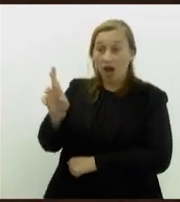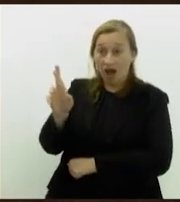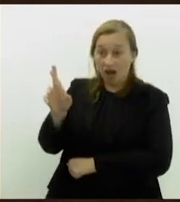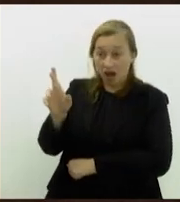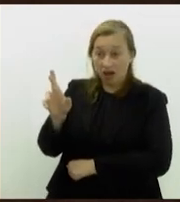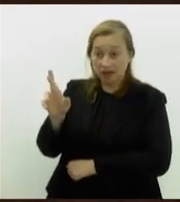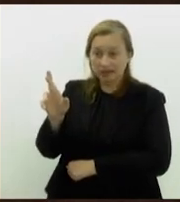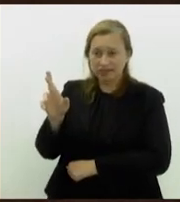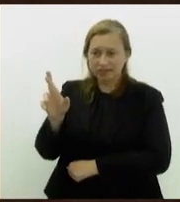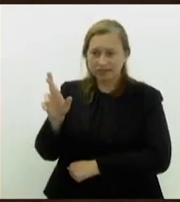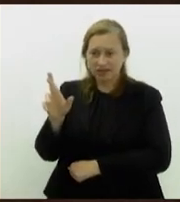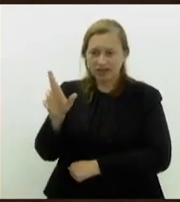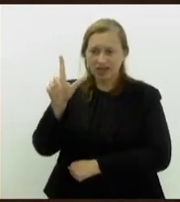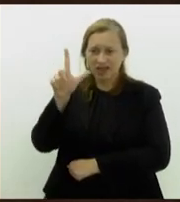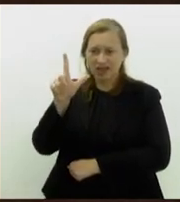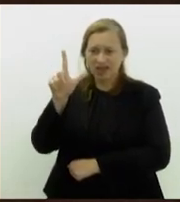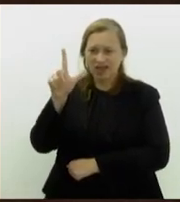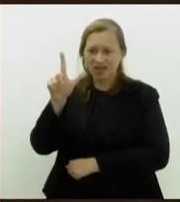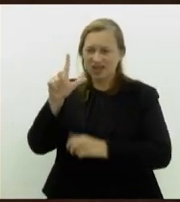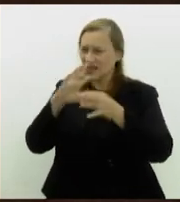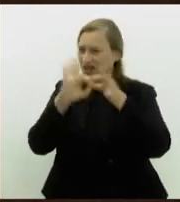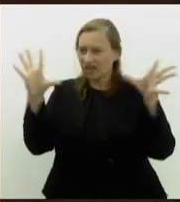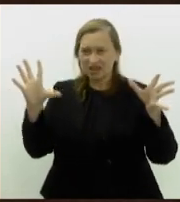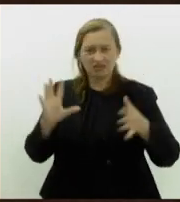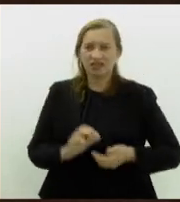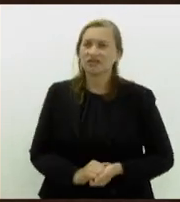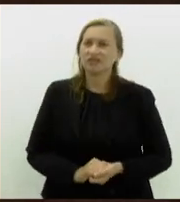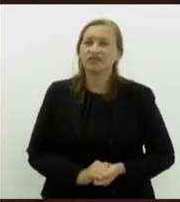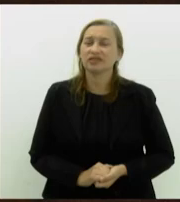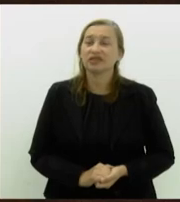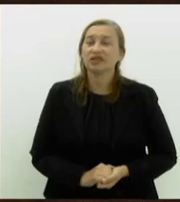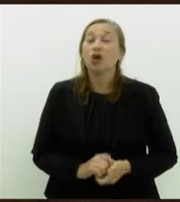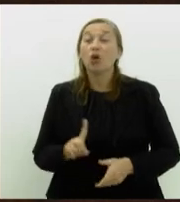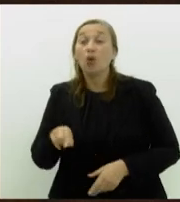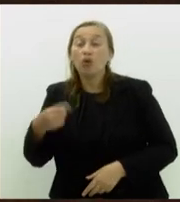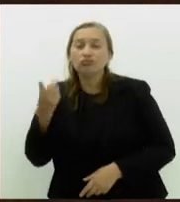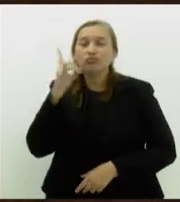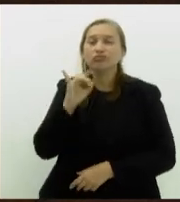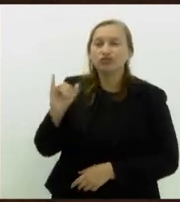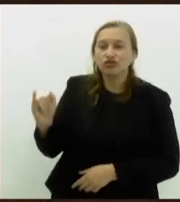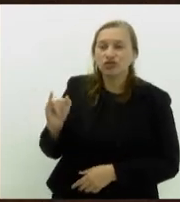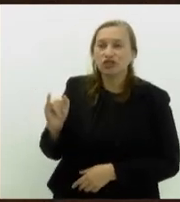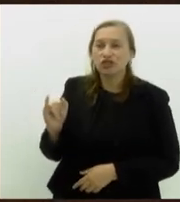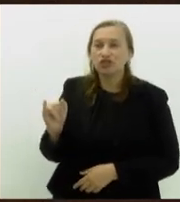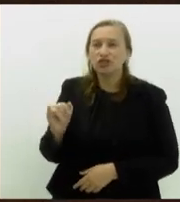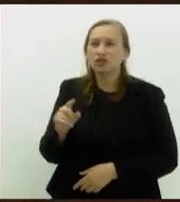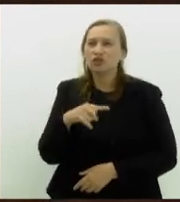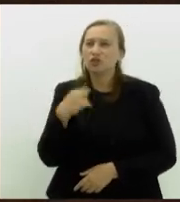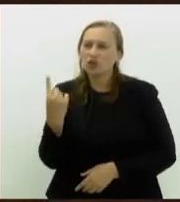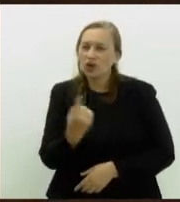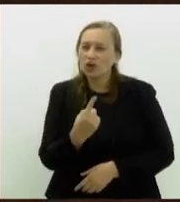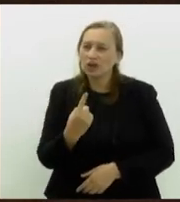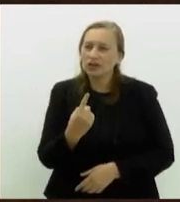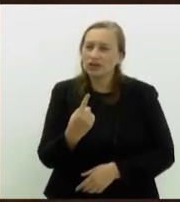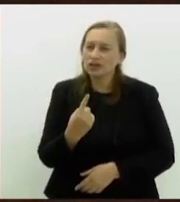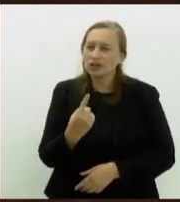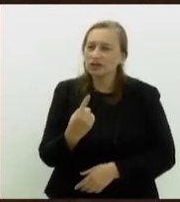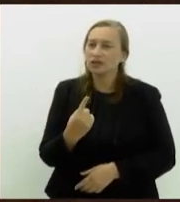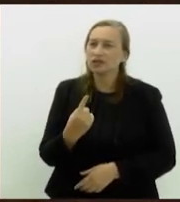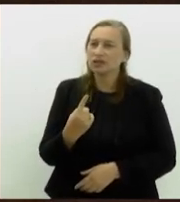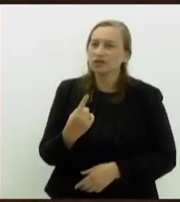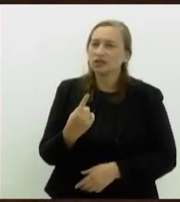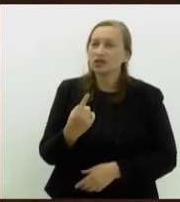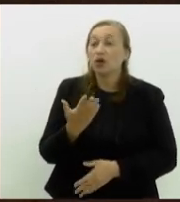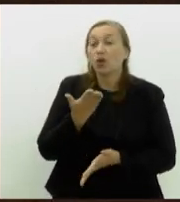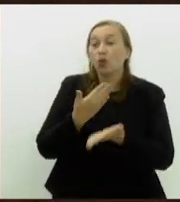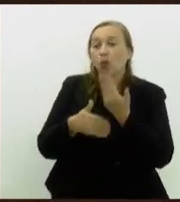dia, deputadas Renata Souza, nós somos intoxicados na alface e tomate